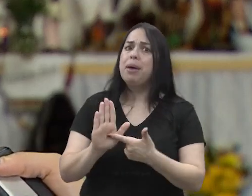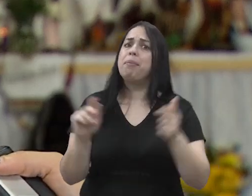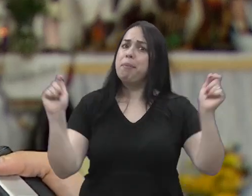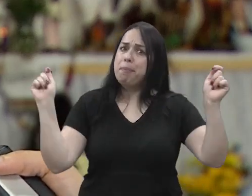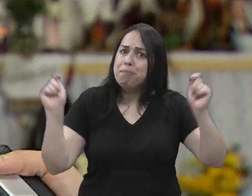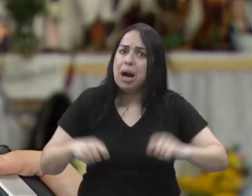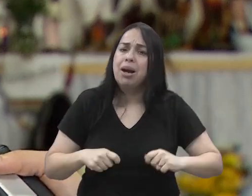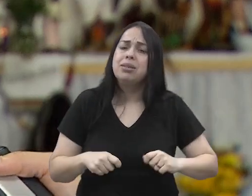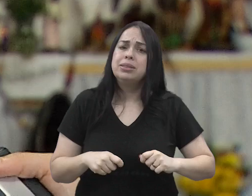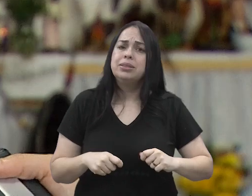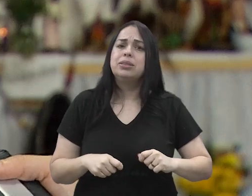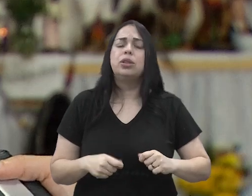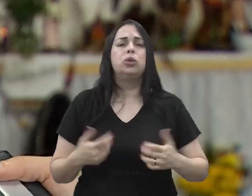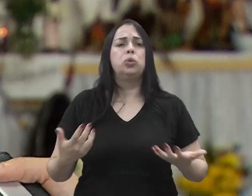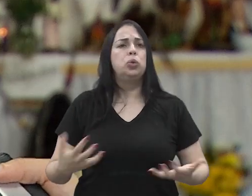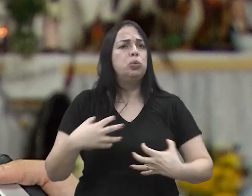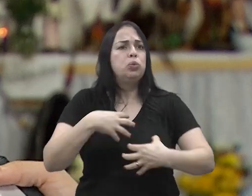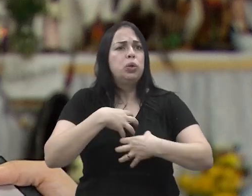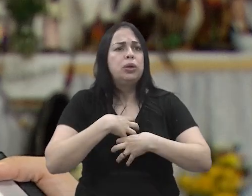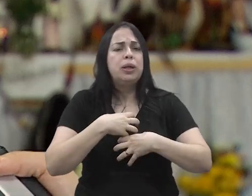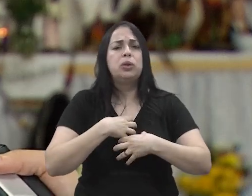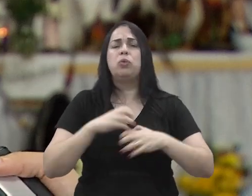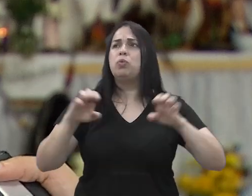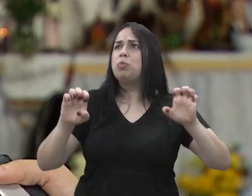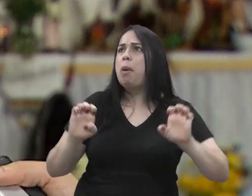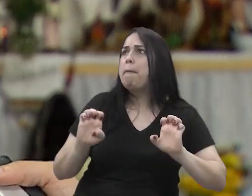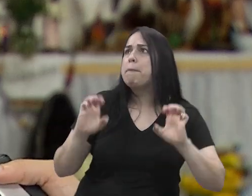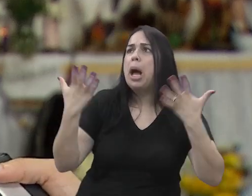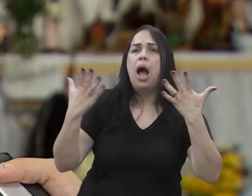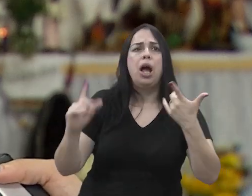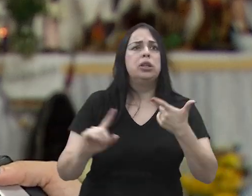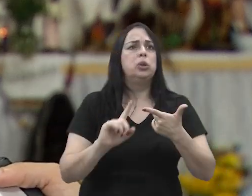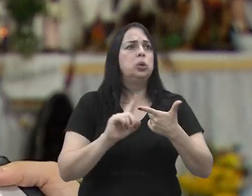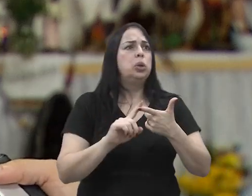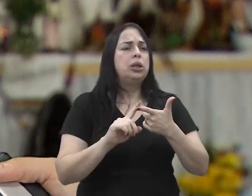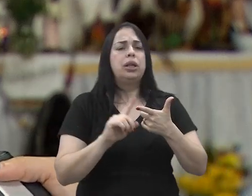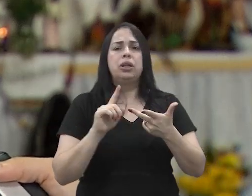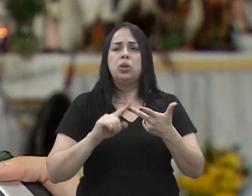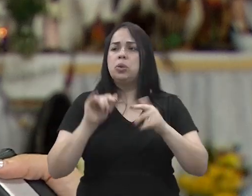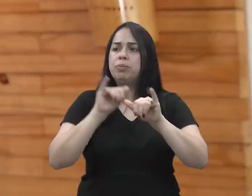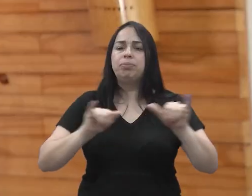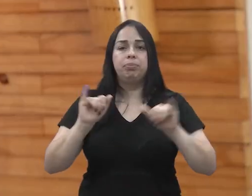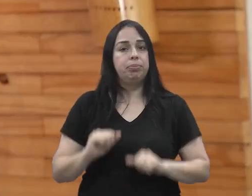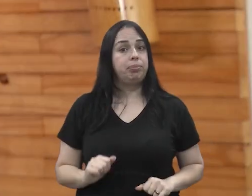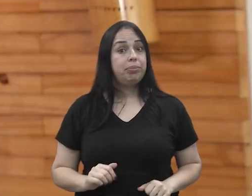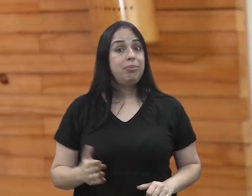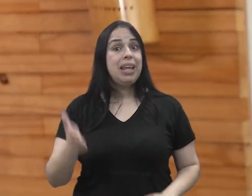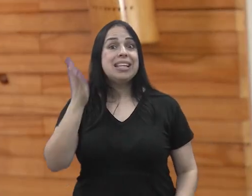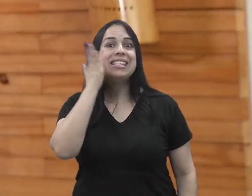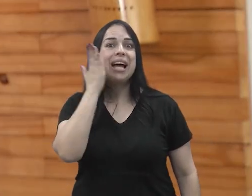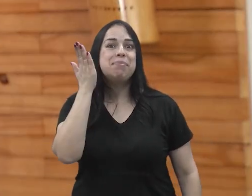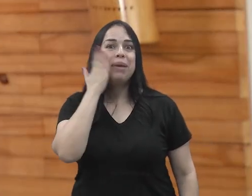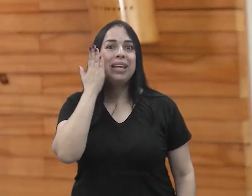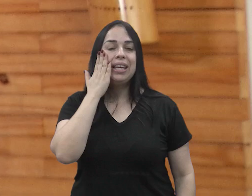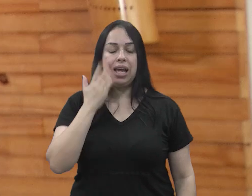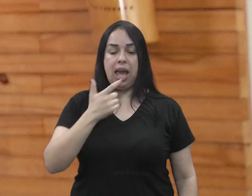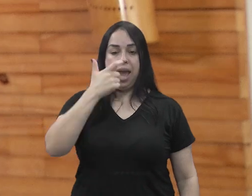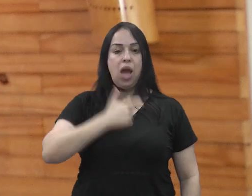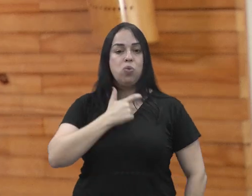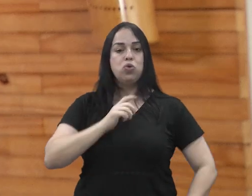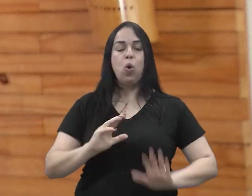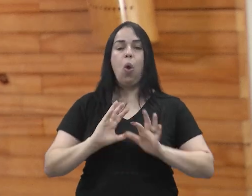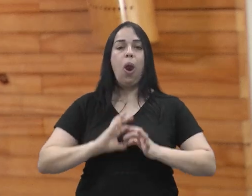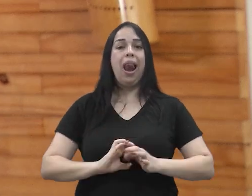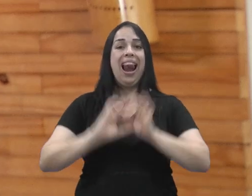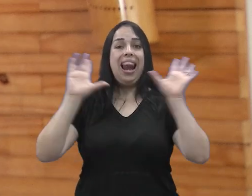manifestar ela de várias formas, fazendo eventos, divulgando. Poder saber que eu tenho, né,